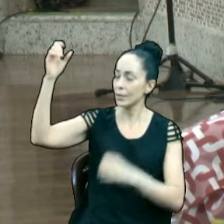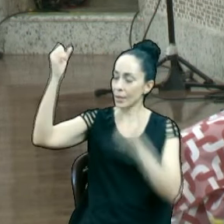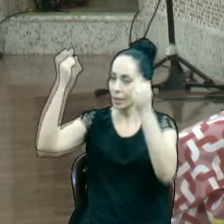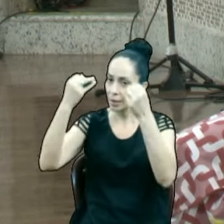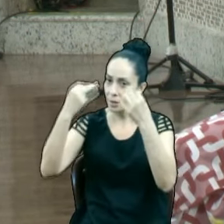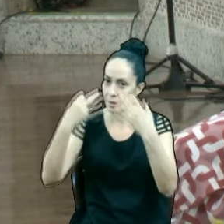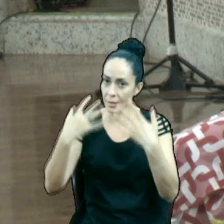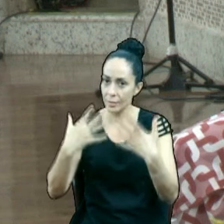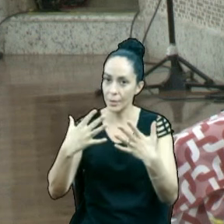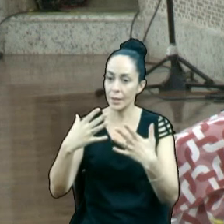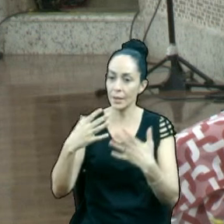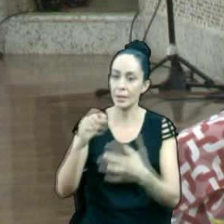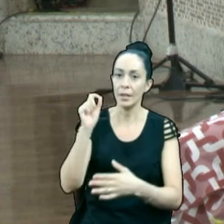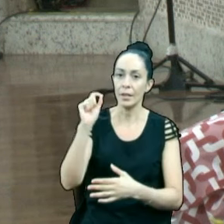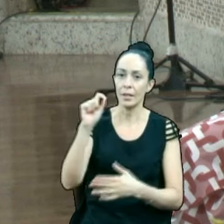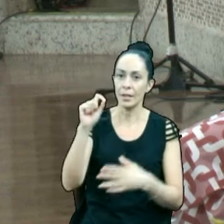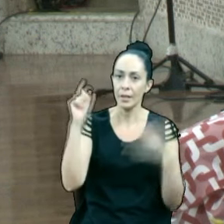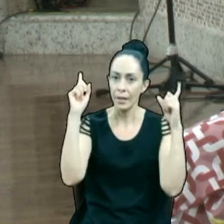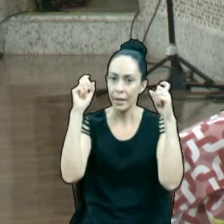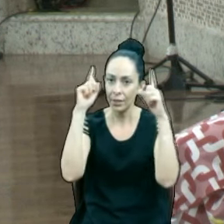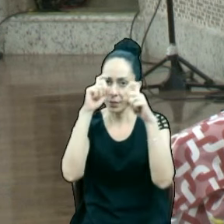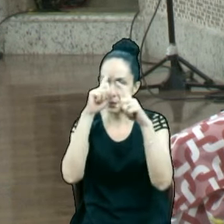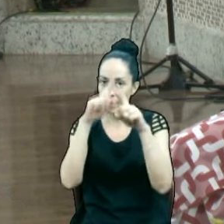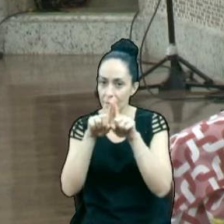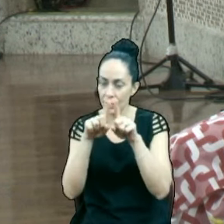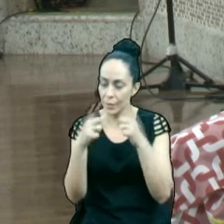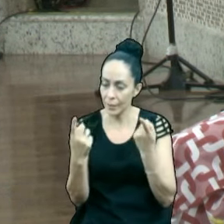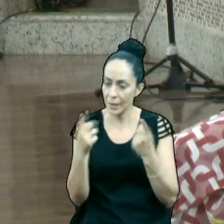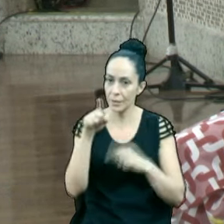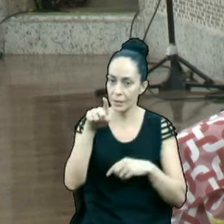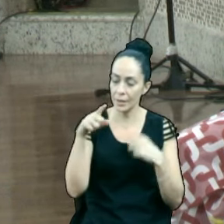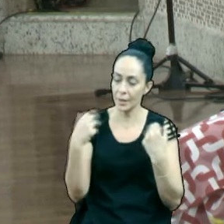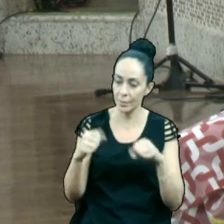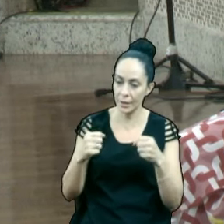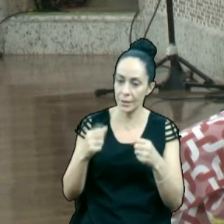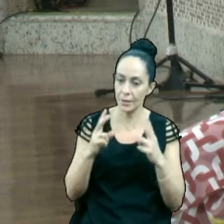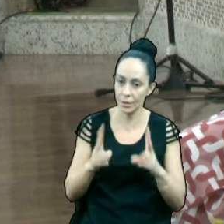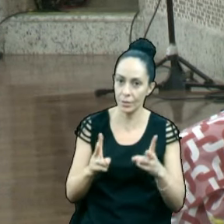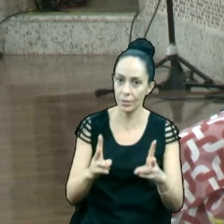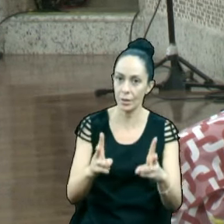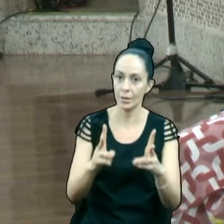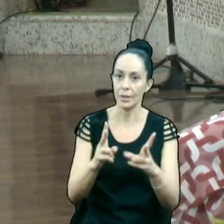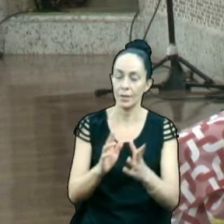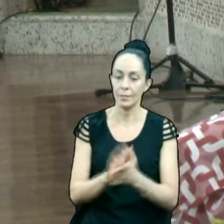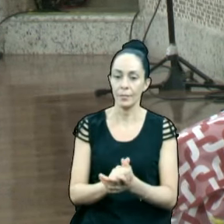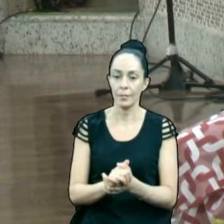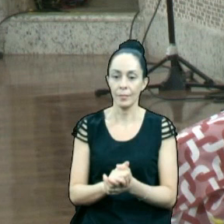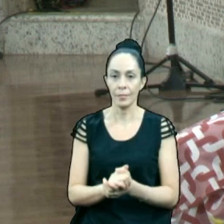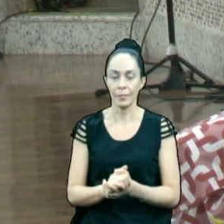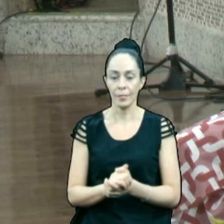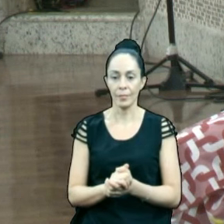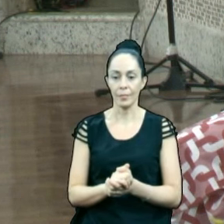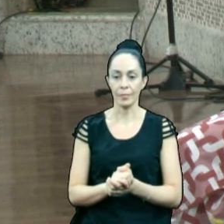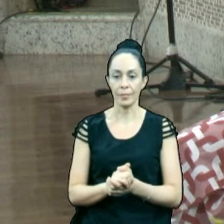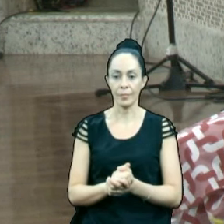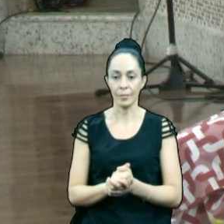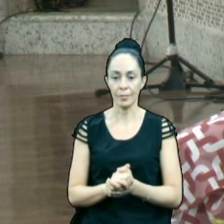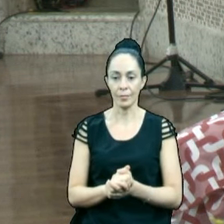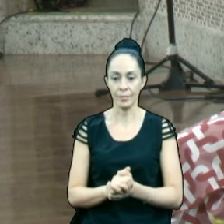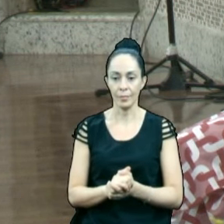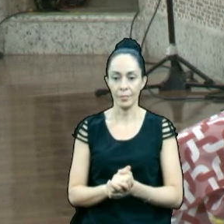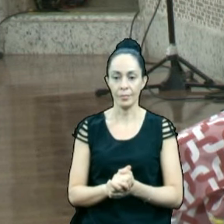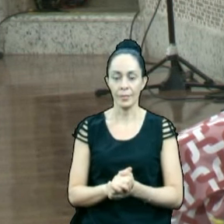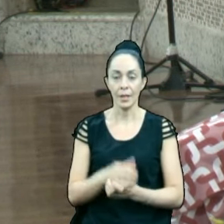longa e caminhou e o profeta eu